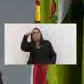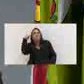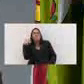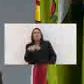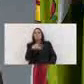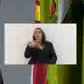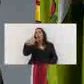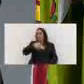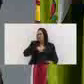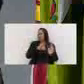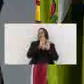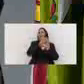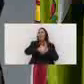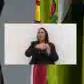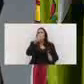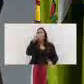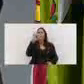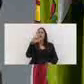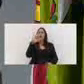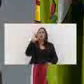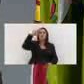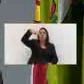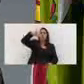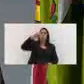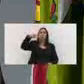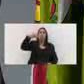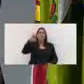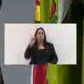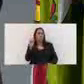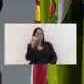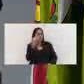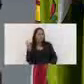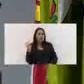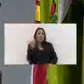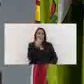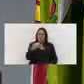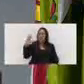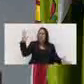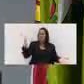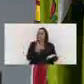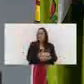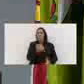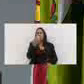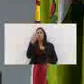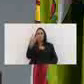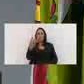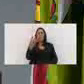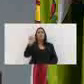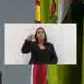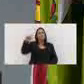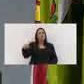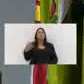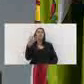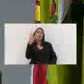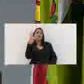Então, se foi aprovado, veja bem, se foi aprovado por 14 votos a favor e 4 contrários, ao